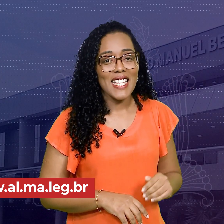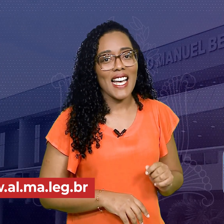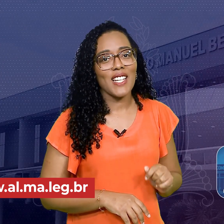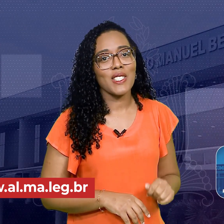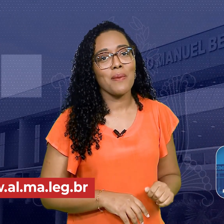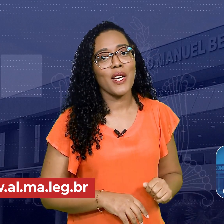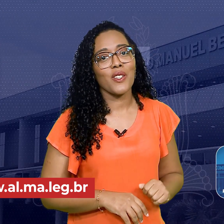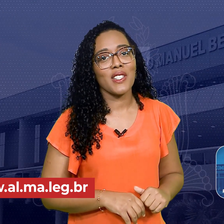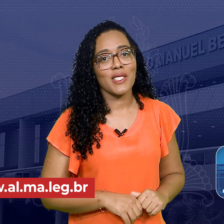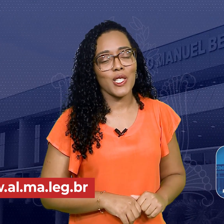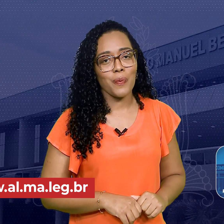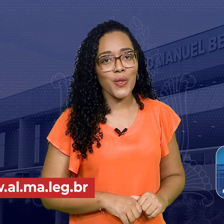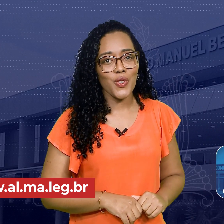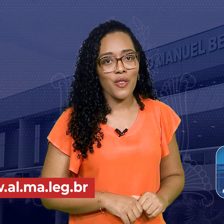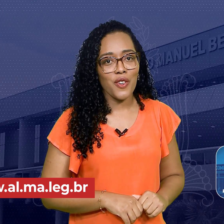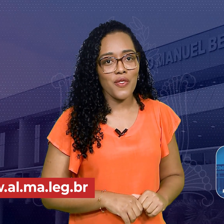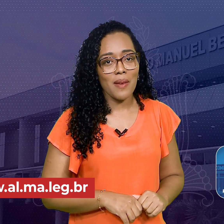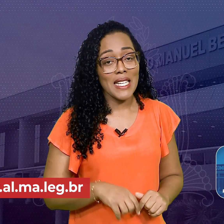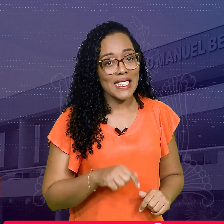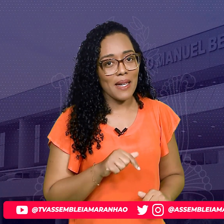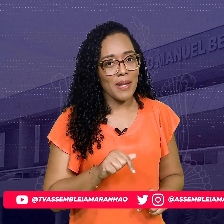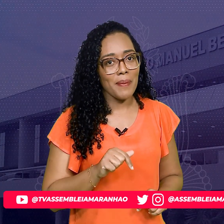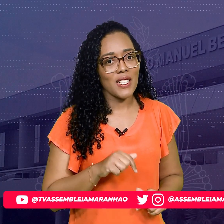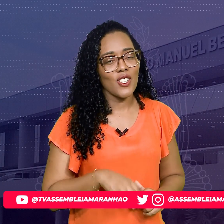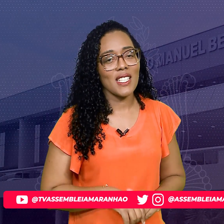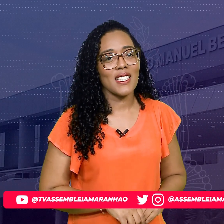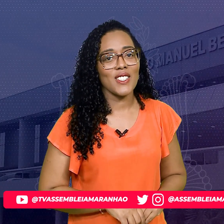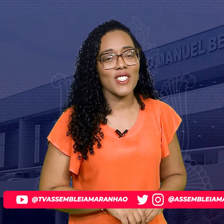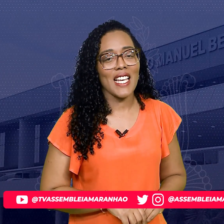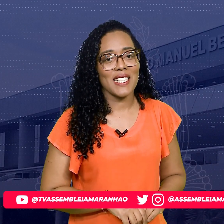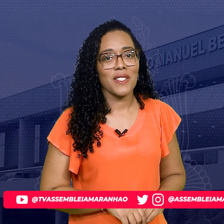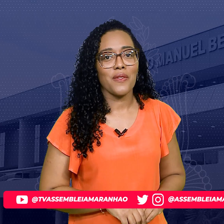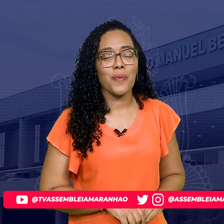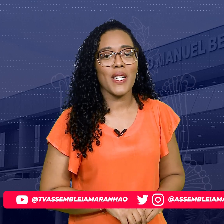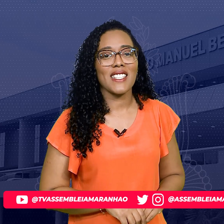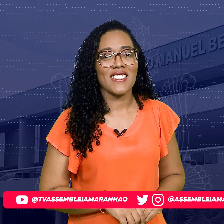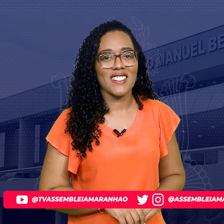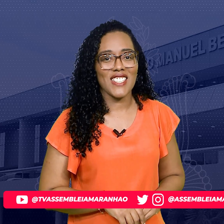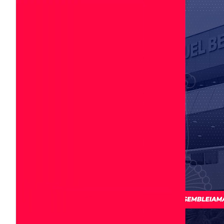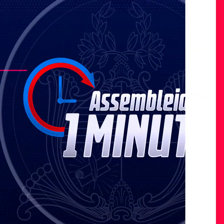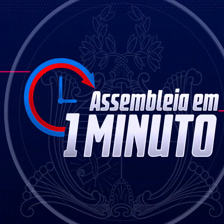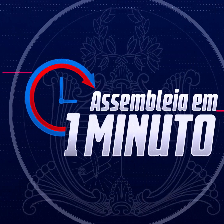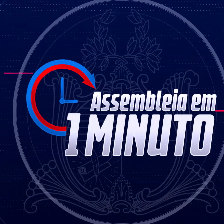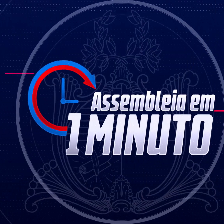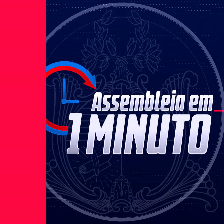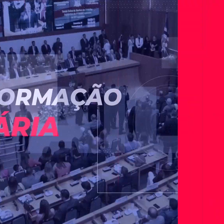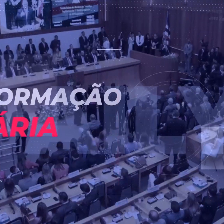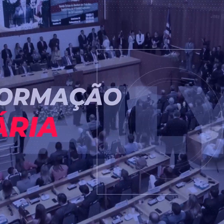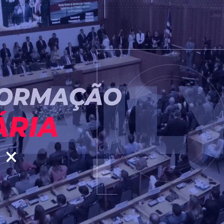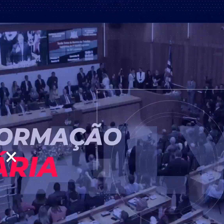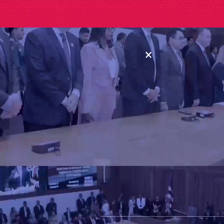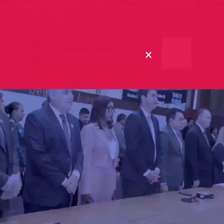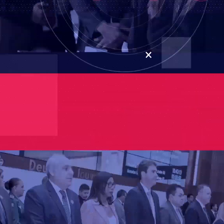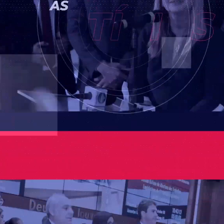al.ma.leg.br, na Rádio Assembleia 96.9 FM, também pelas nossas redes sociais. Fique por aqui. Tchau!